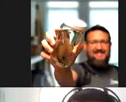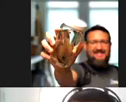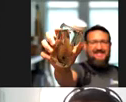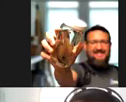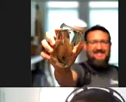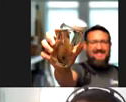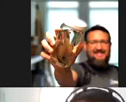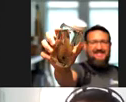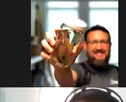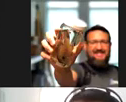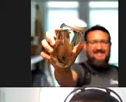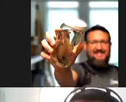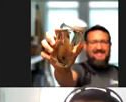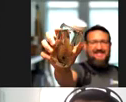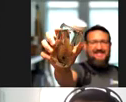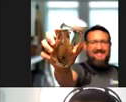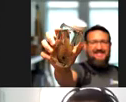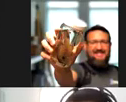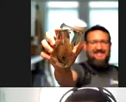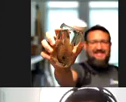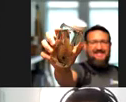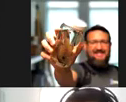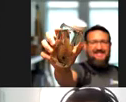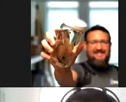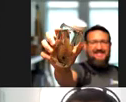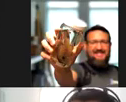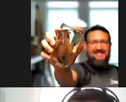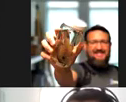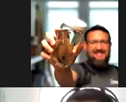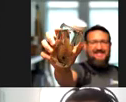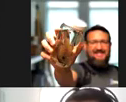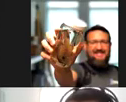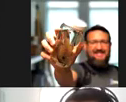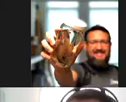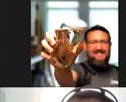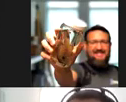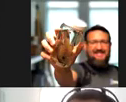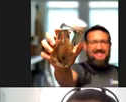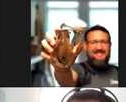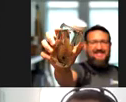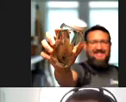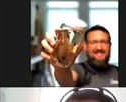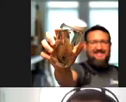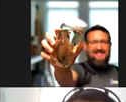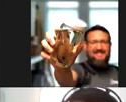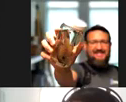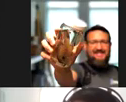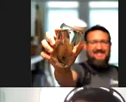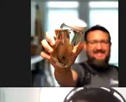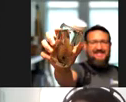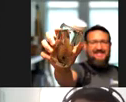diferentes. Um sucesso de invasão é quando o indivíduo consegue ultrapassar todas essas barreiras, né? Ele chega a se espalhar na